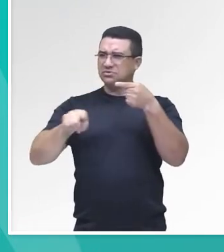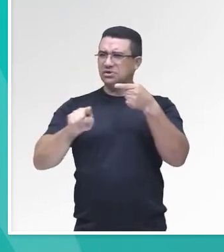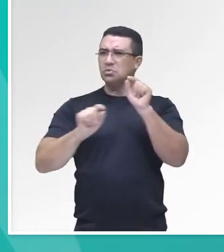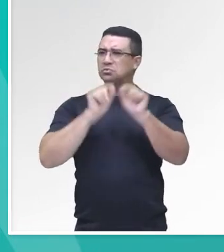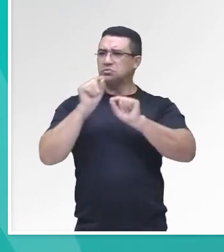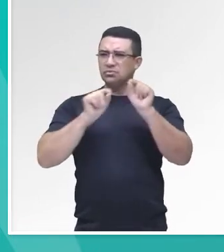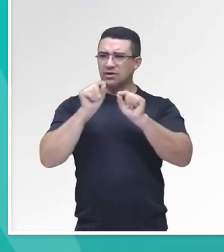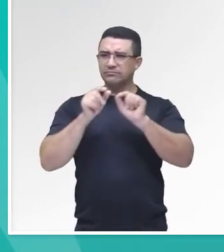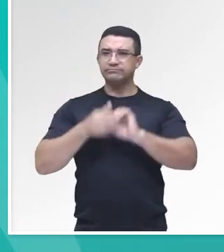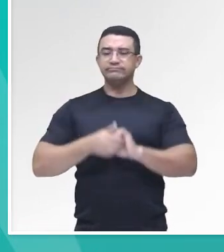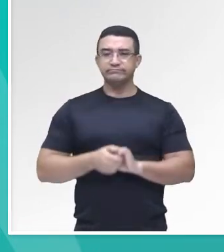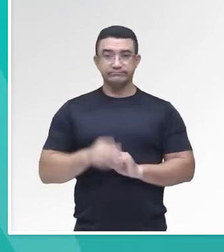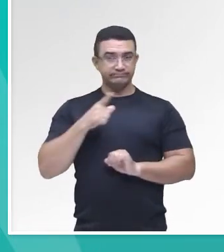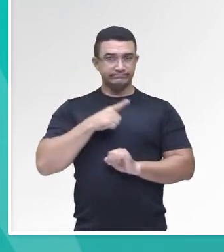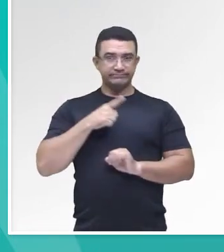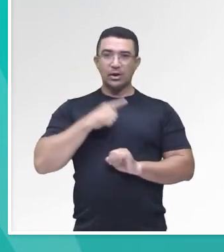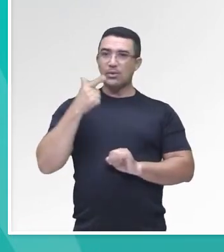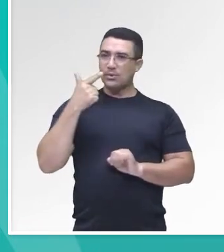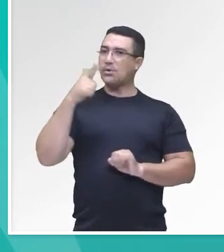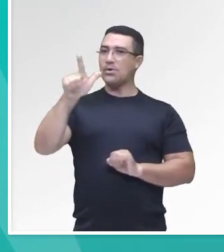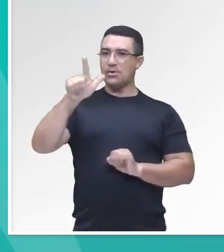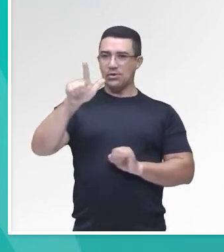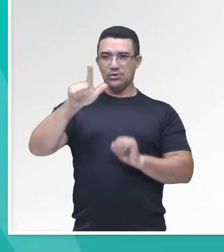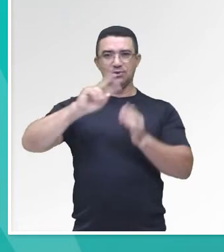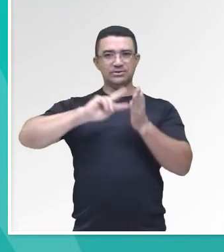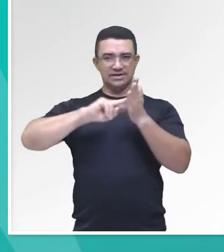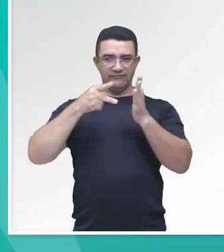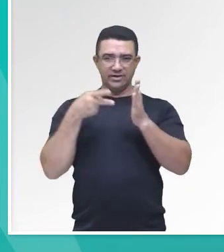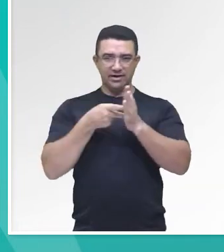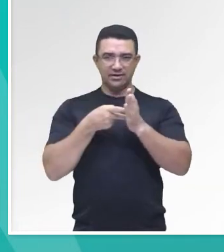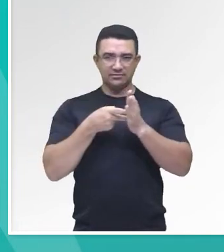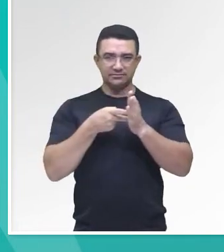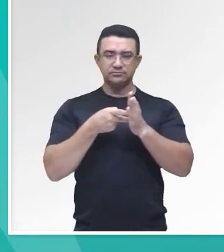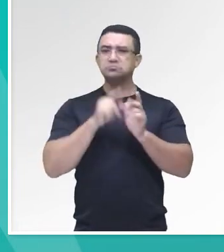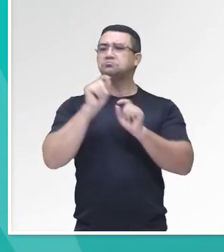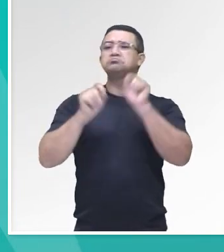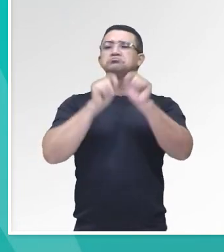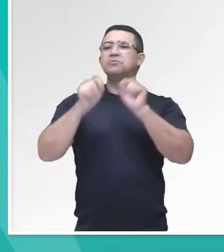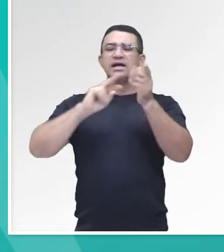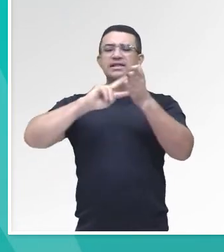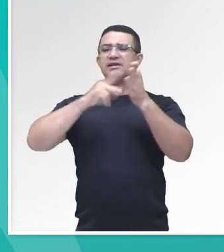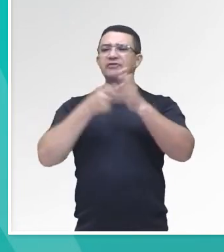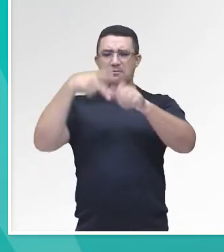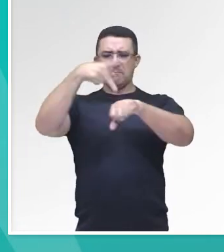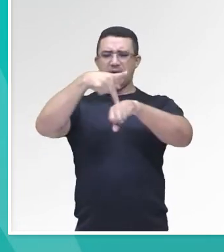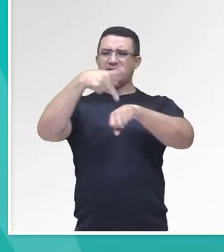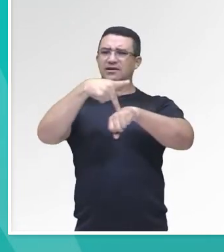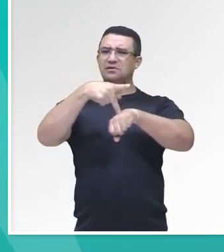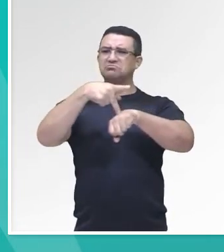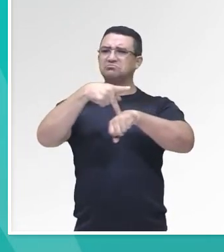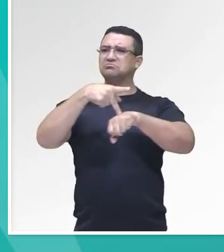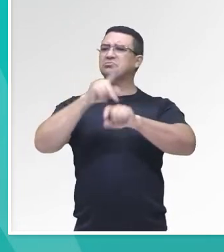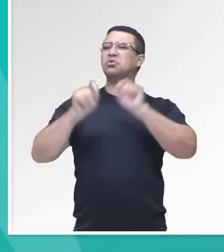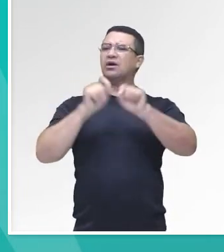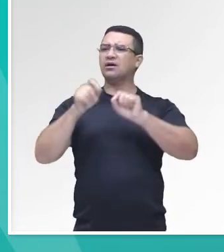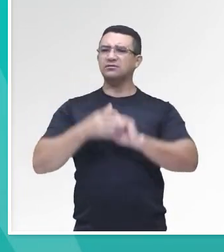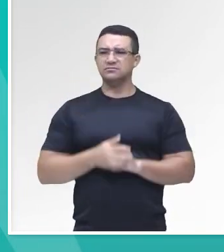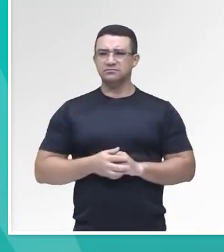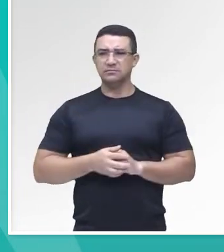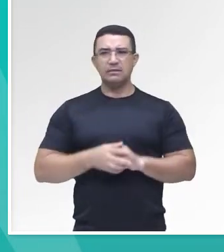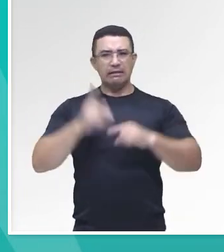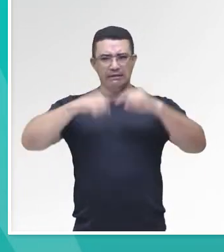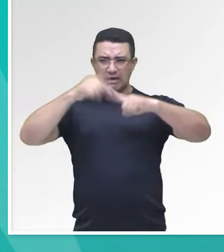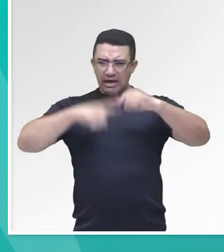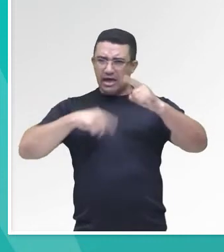ganhar o quê? Um outro significado, né? O que significa a pedra? A pedra não é um objeto